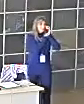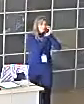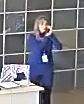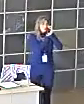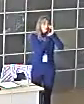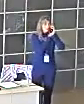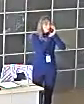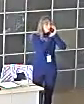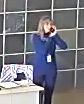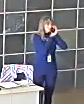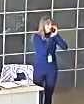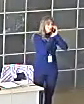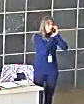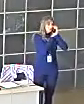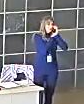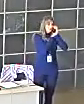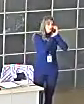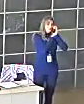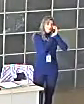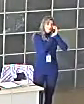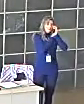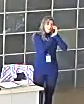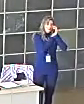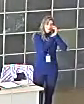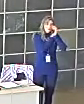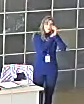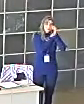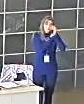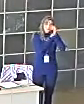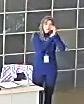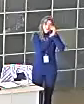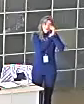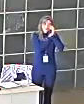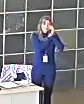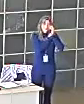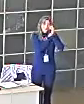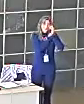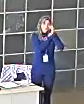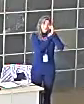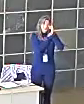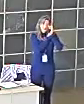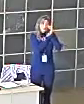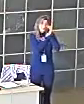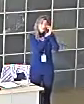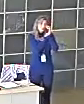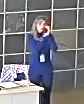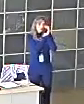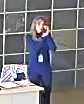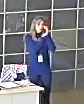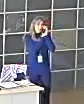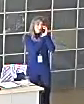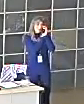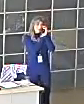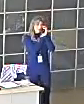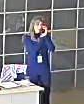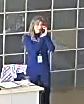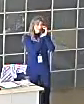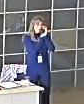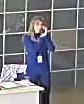aqui boa tarde a todos e todas eu sou deficiente visual a gente tem que ter esse